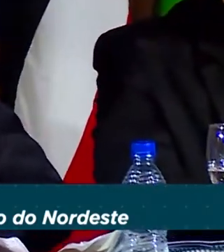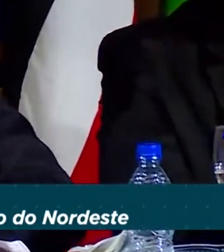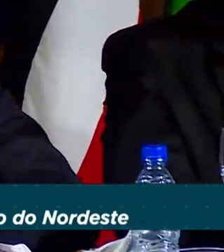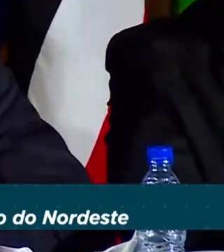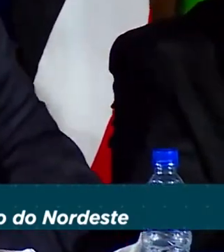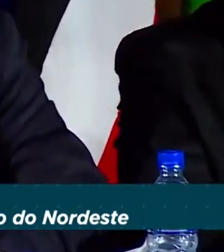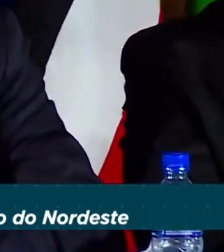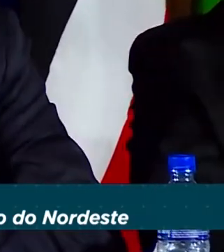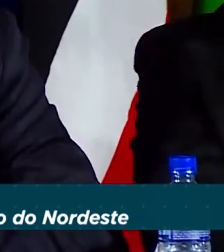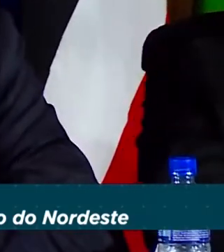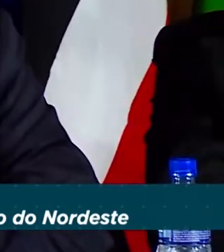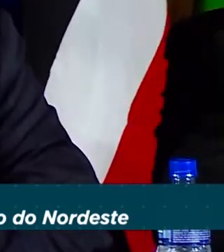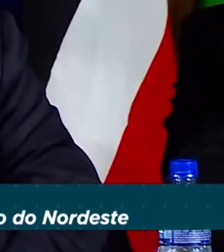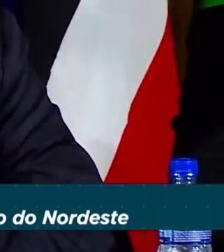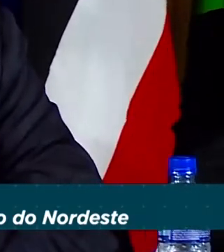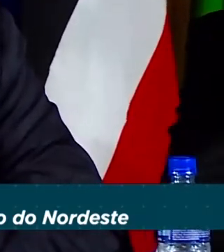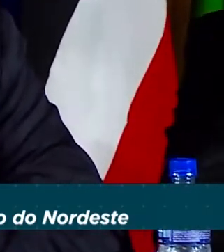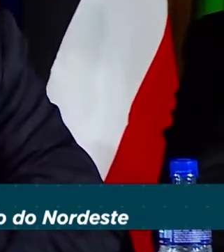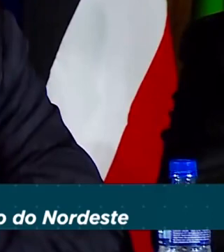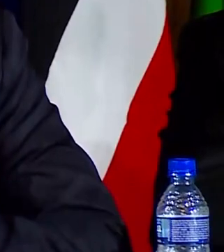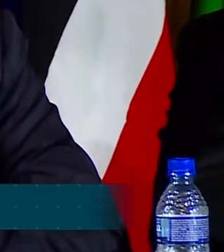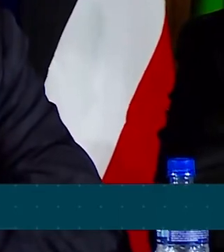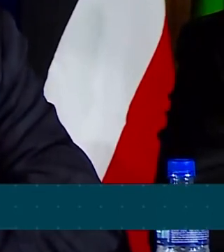Obrigado, major.